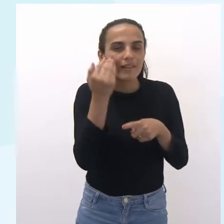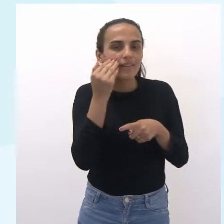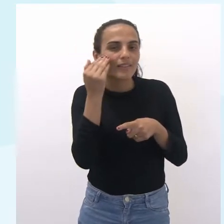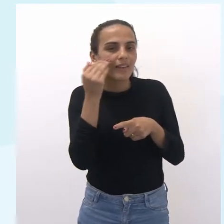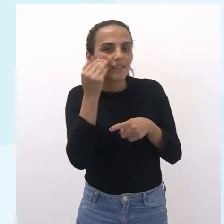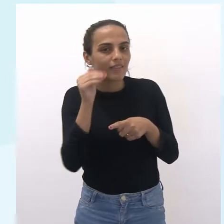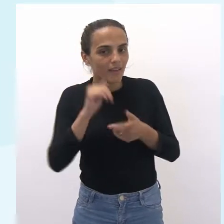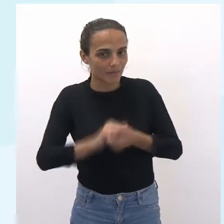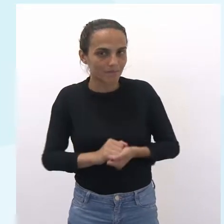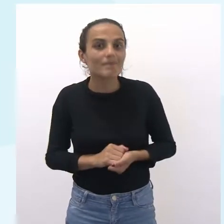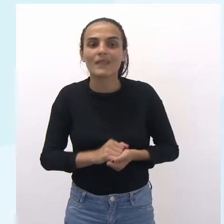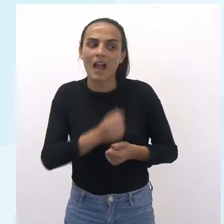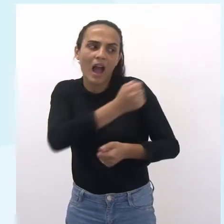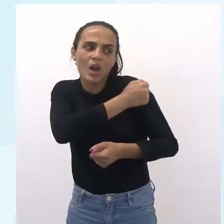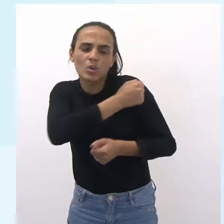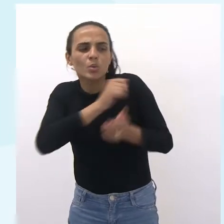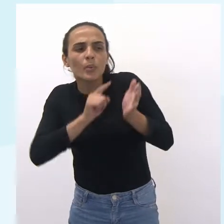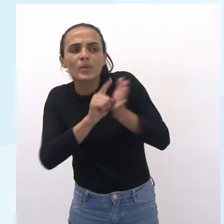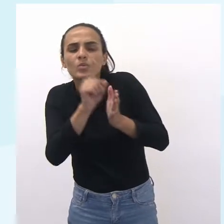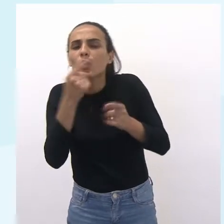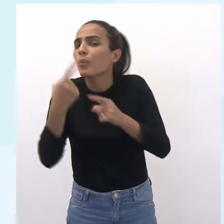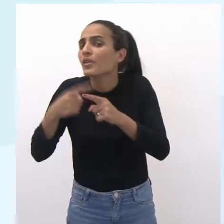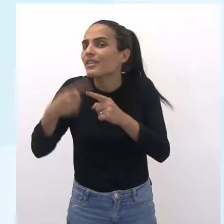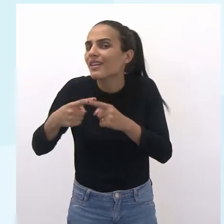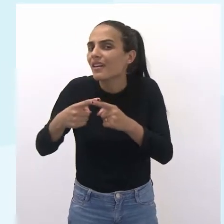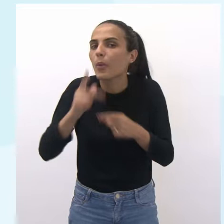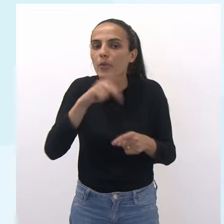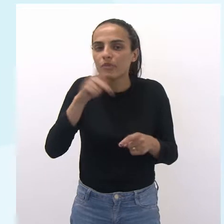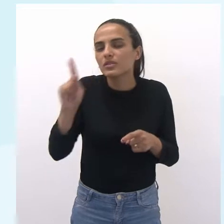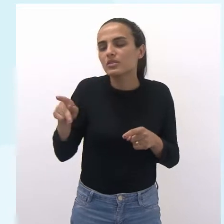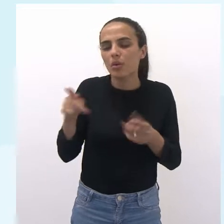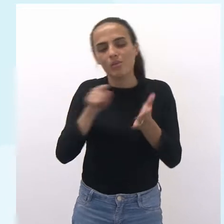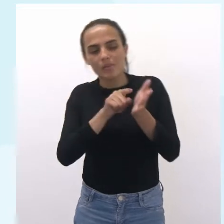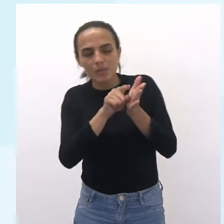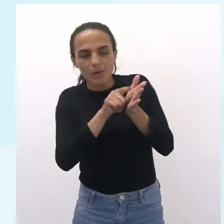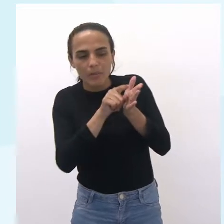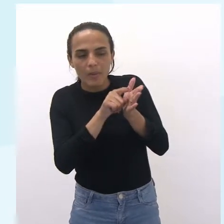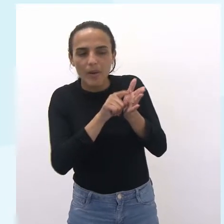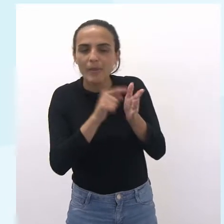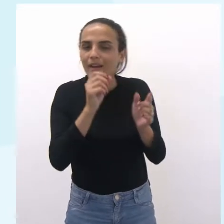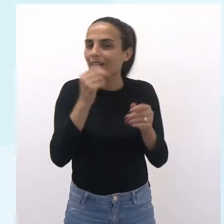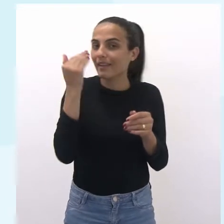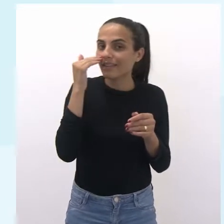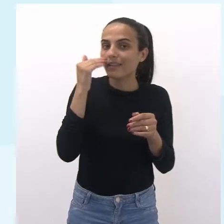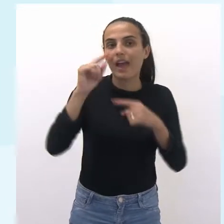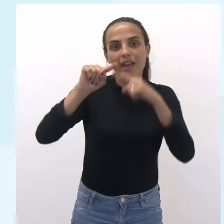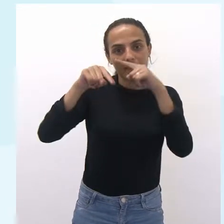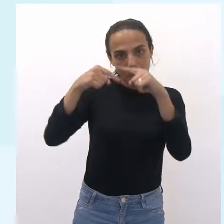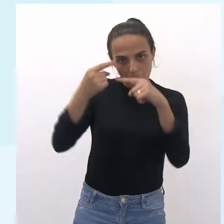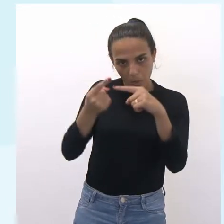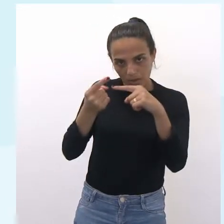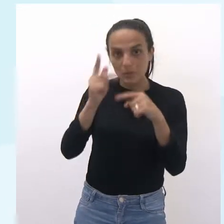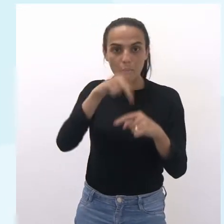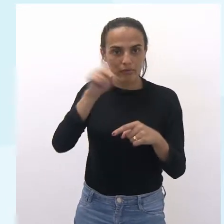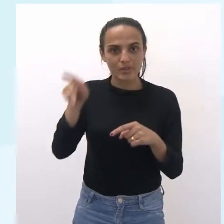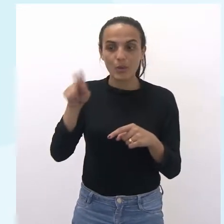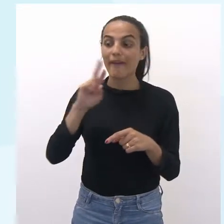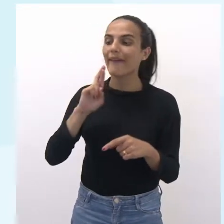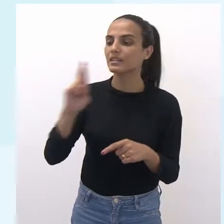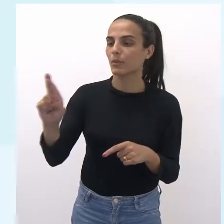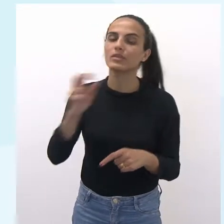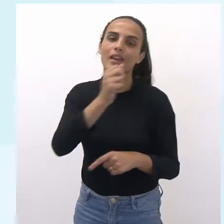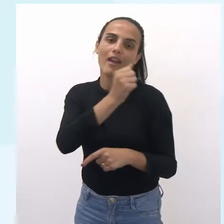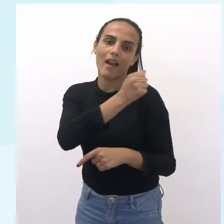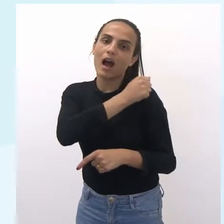e depois possibilitar responder a dúvida daquele estudante. Aí, professora Sandra, eu dou até